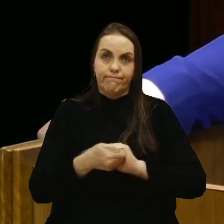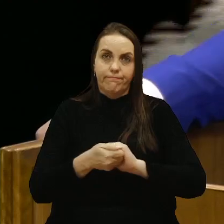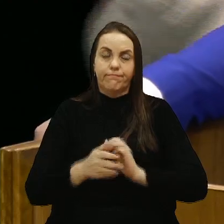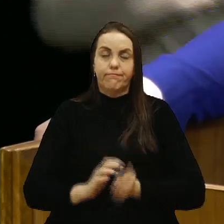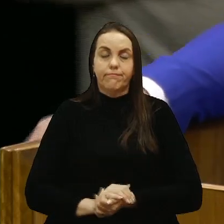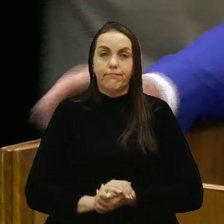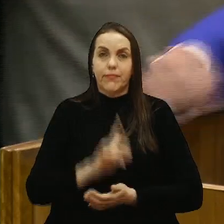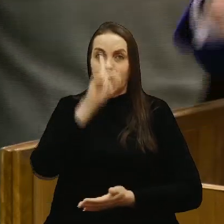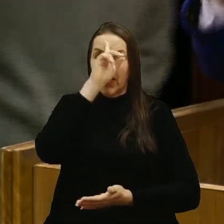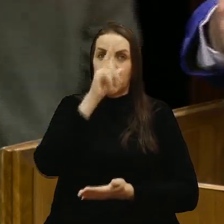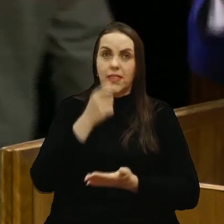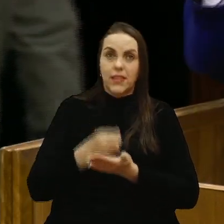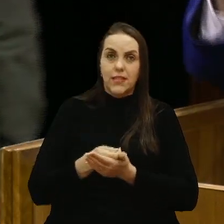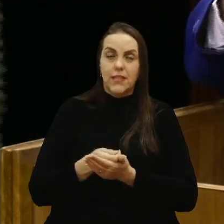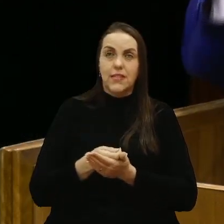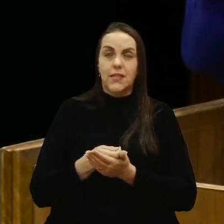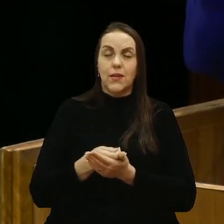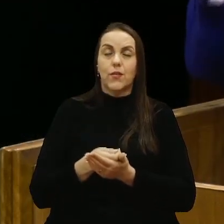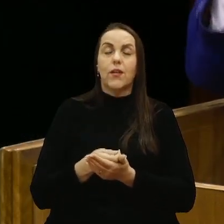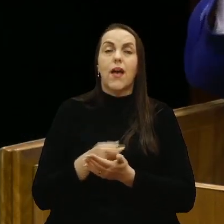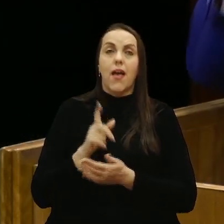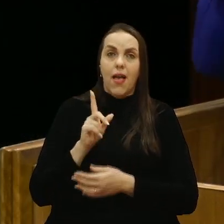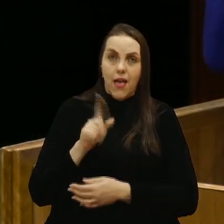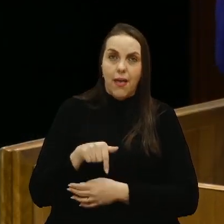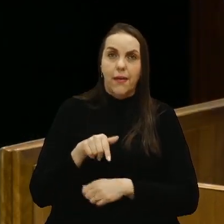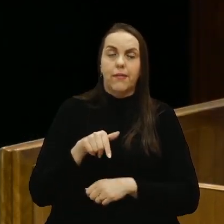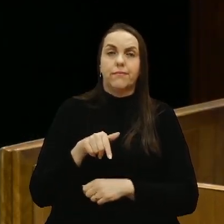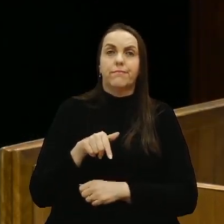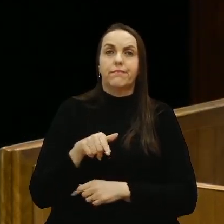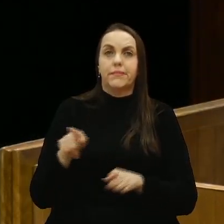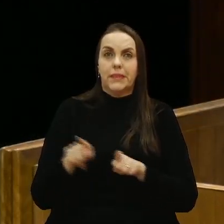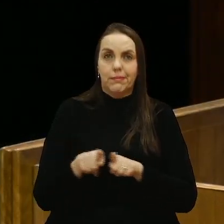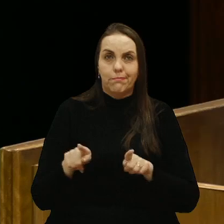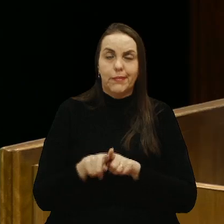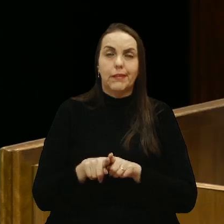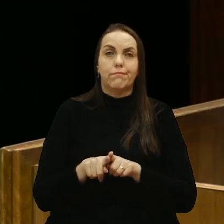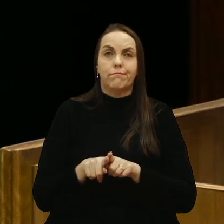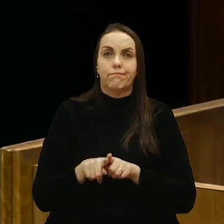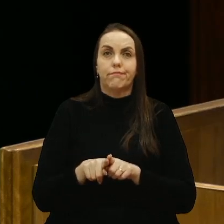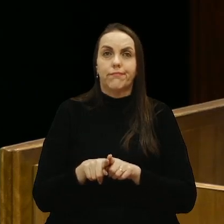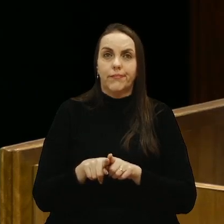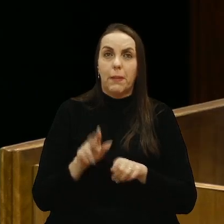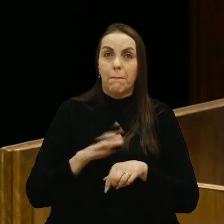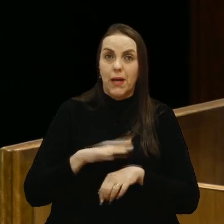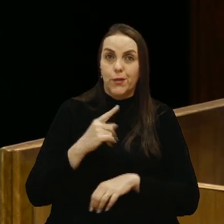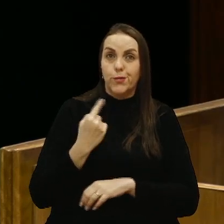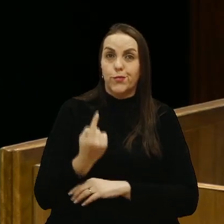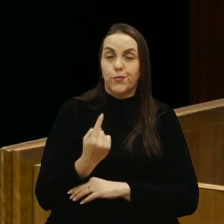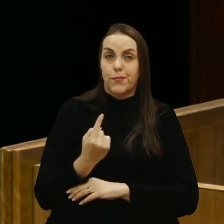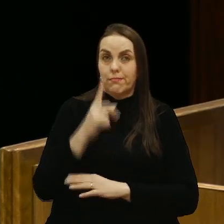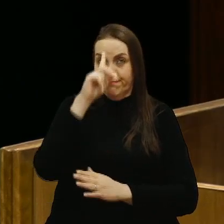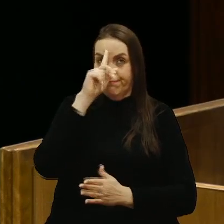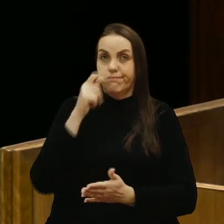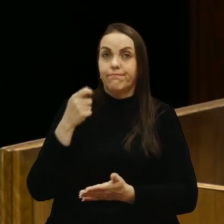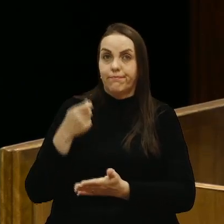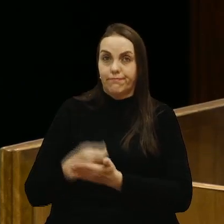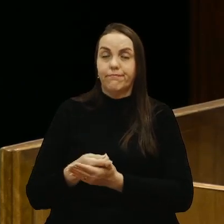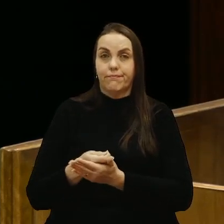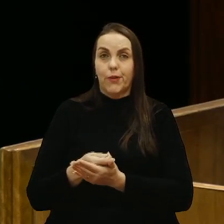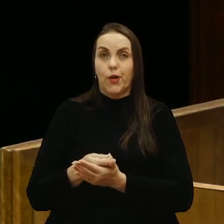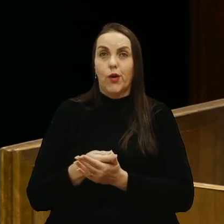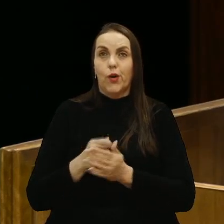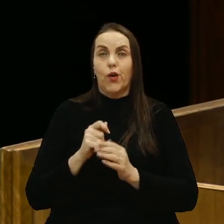Essa decisão é mais uma decisão do governo municipal, tomada no